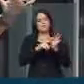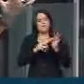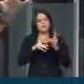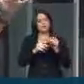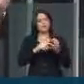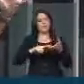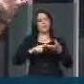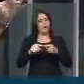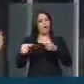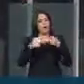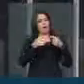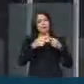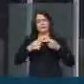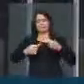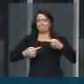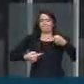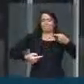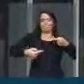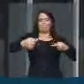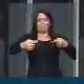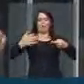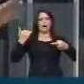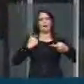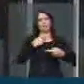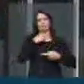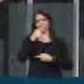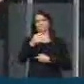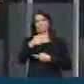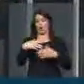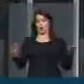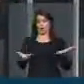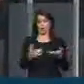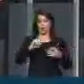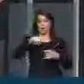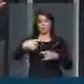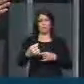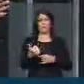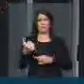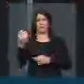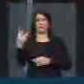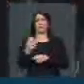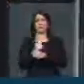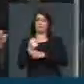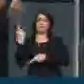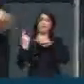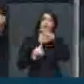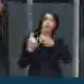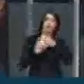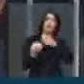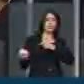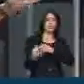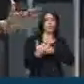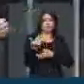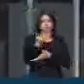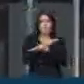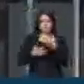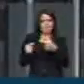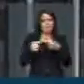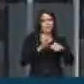dada a correlação de forças daquela época. Hoje, depois de 13 anos de debate, numa nova